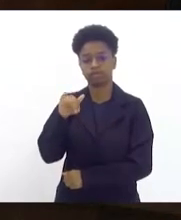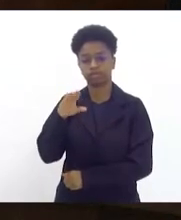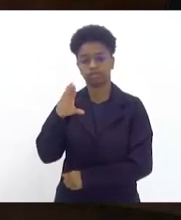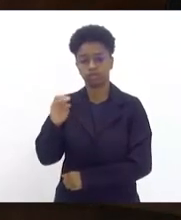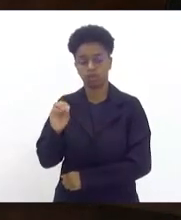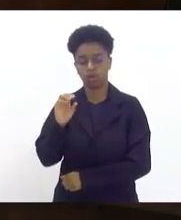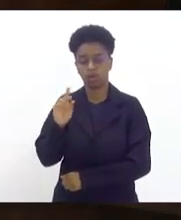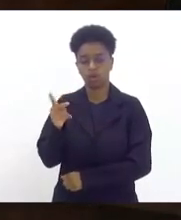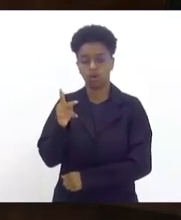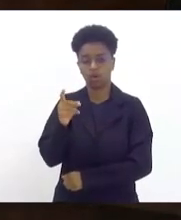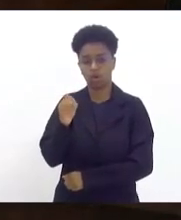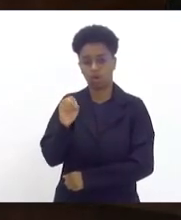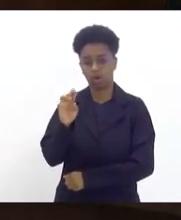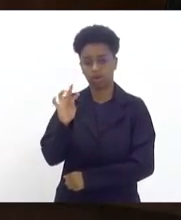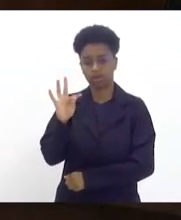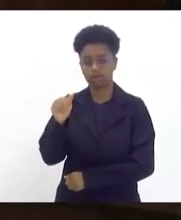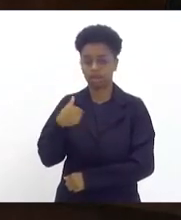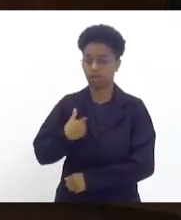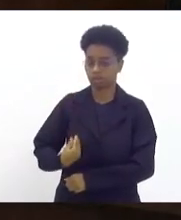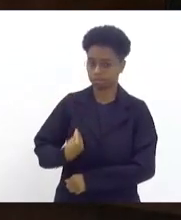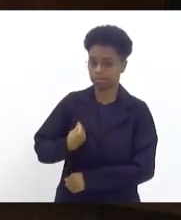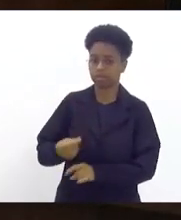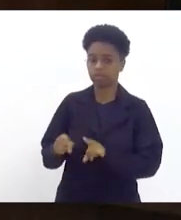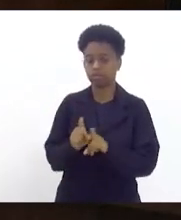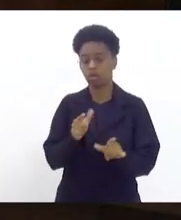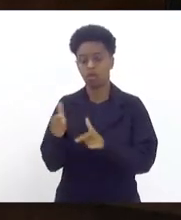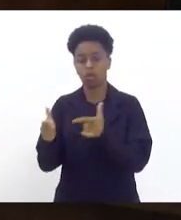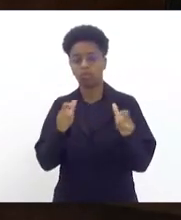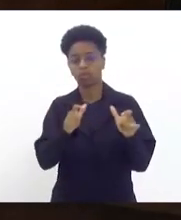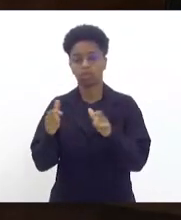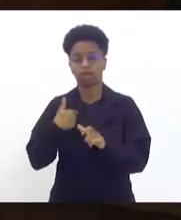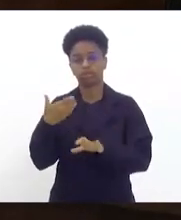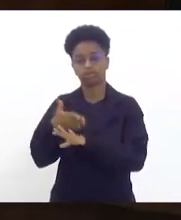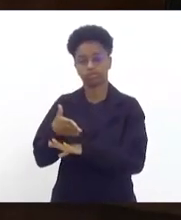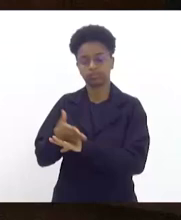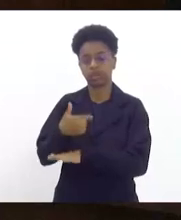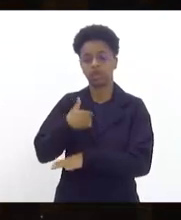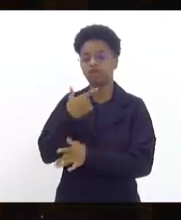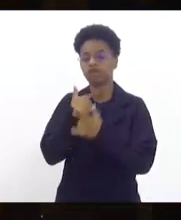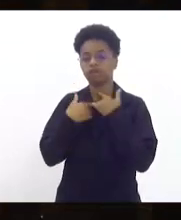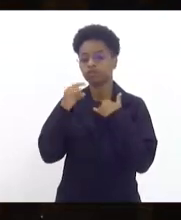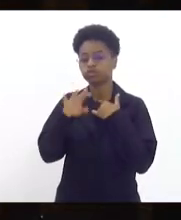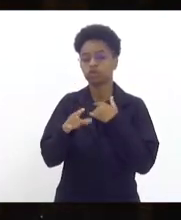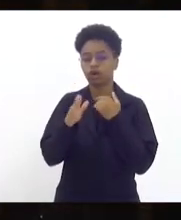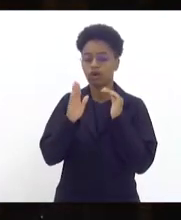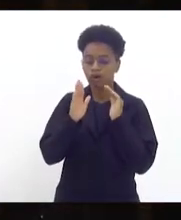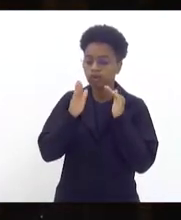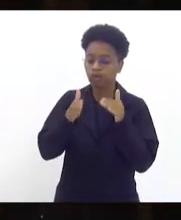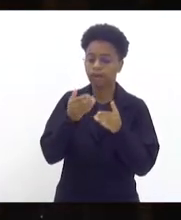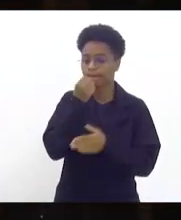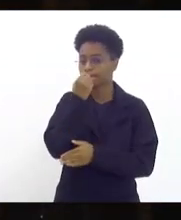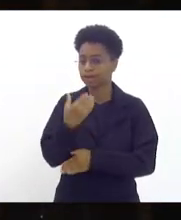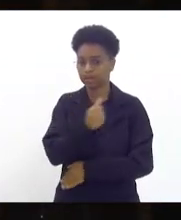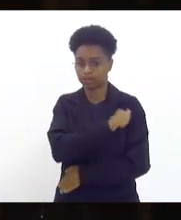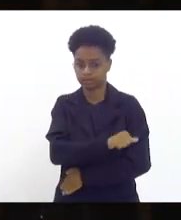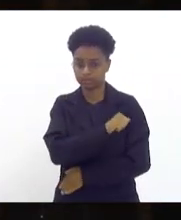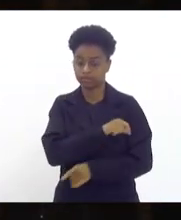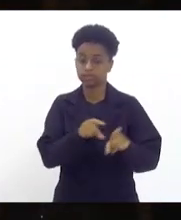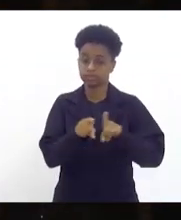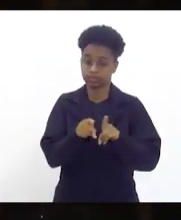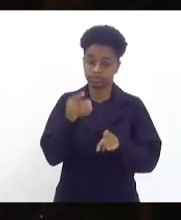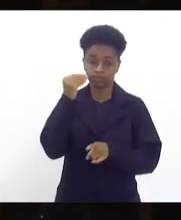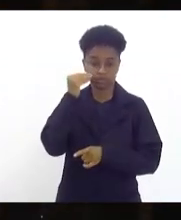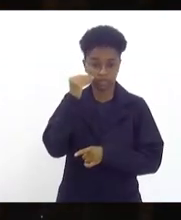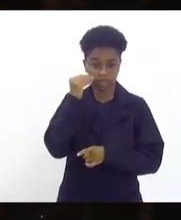lá presente e outras lugares que eu permaneço eu só quero bem do meu Rio de Janeiro e quis levar também